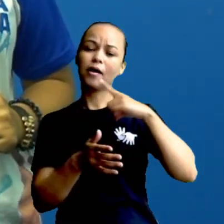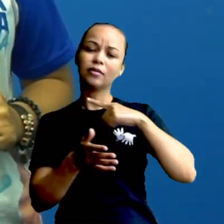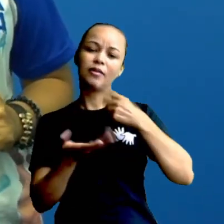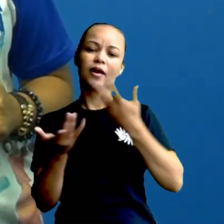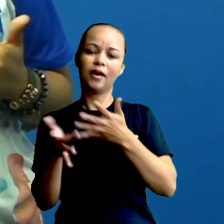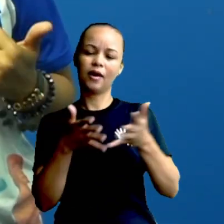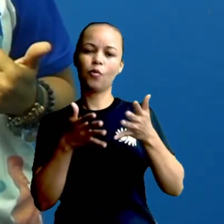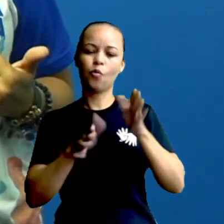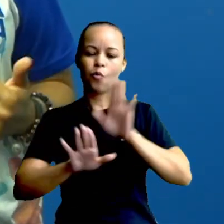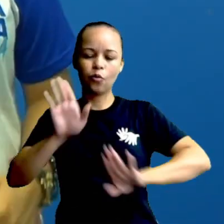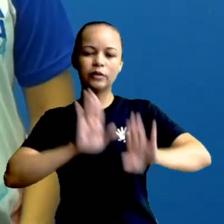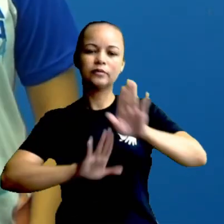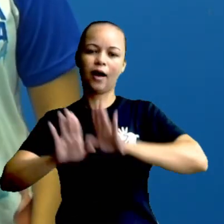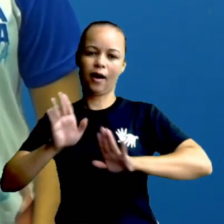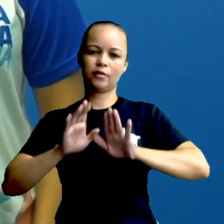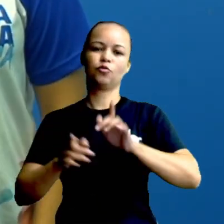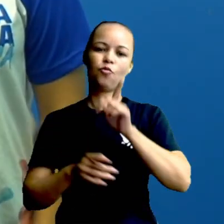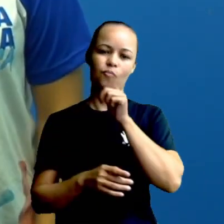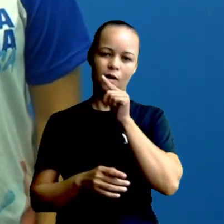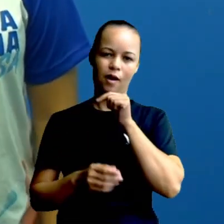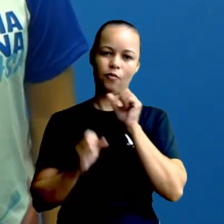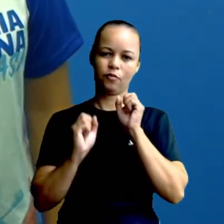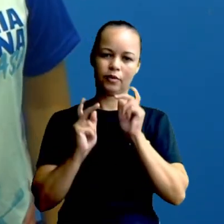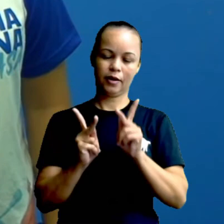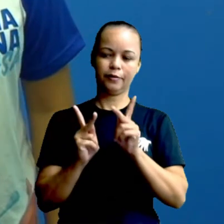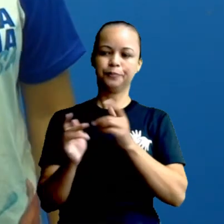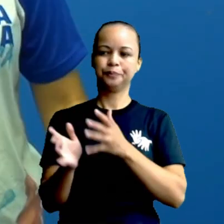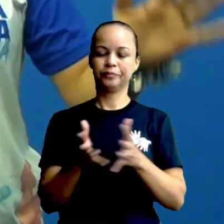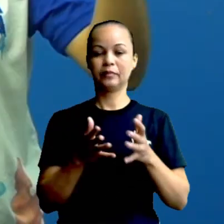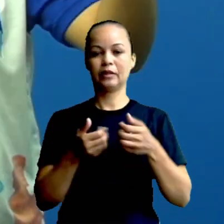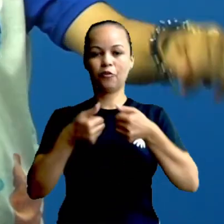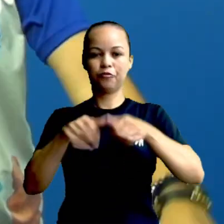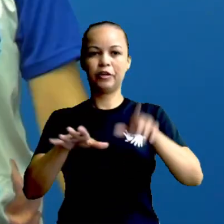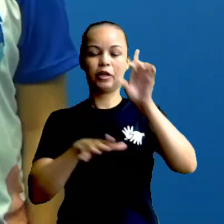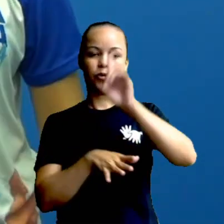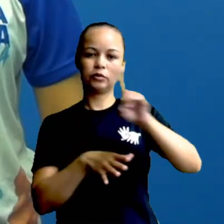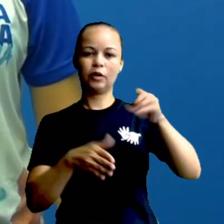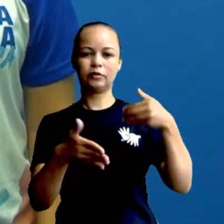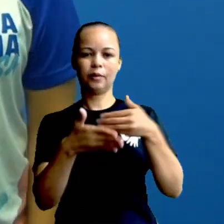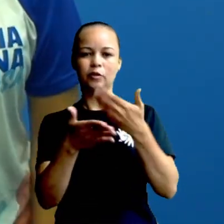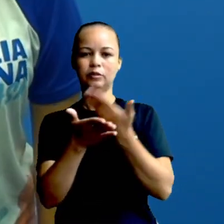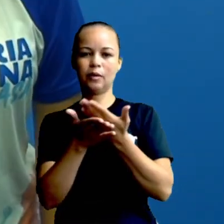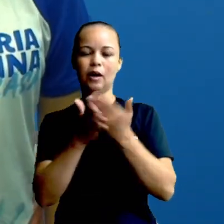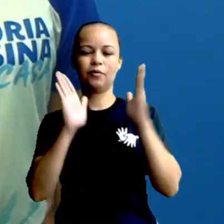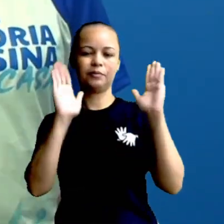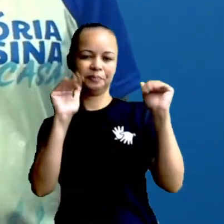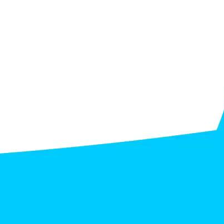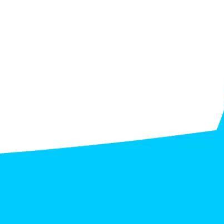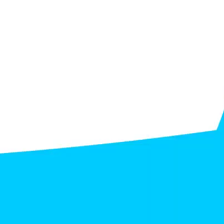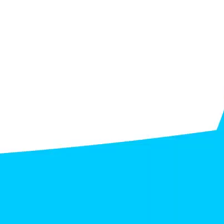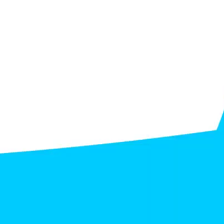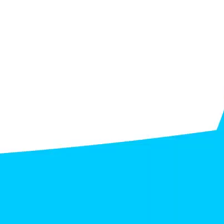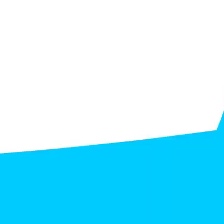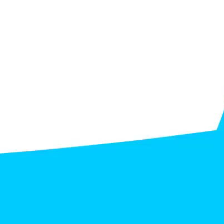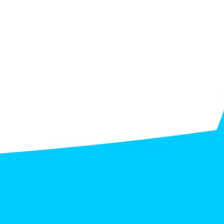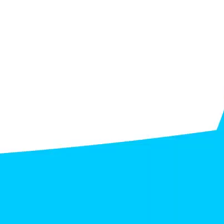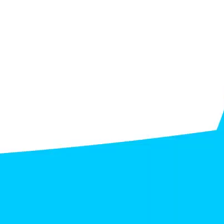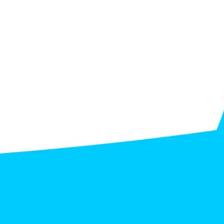a partir dessa aula com a água, tá certo? Então fiquem com Deus e até a próxima aula. Tchau, tchau!